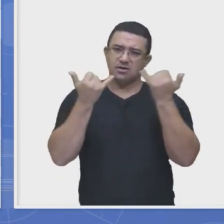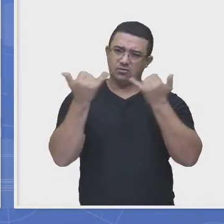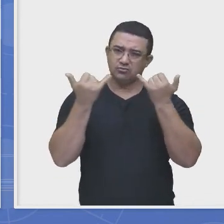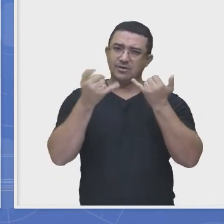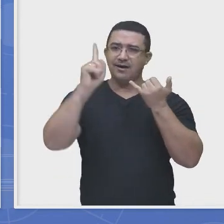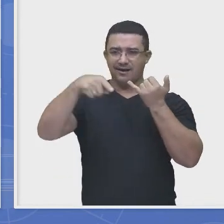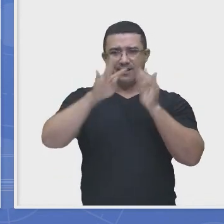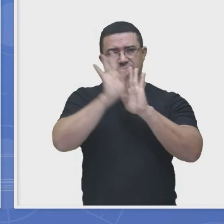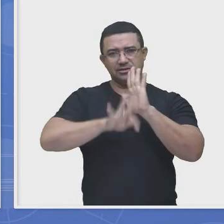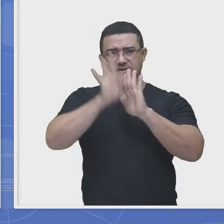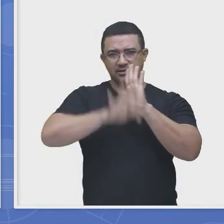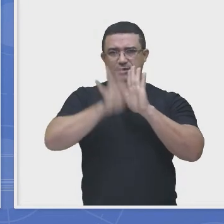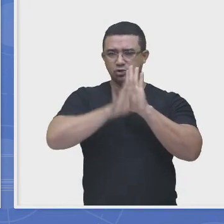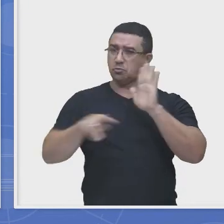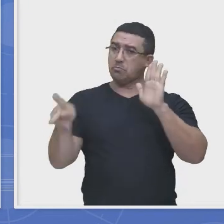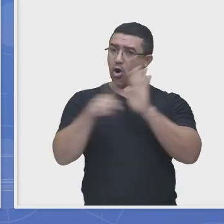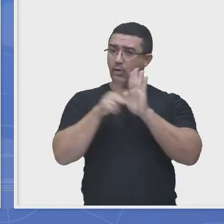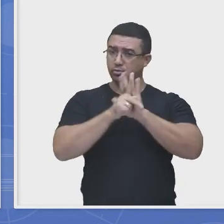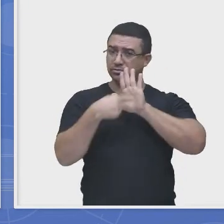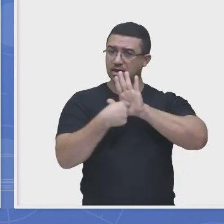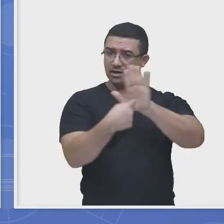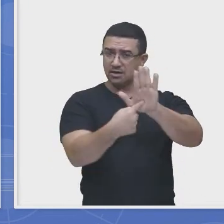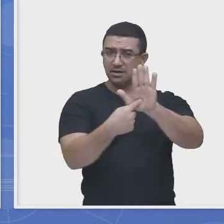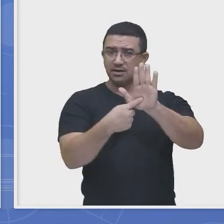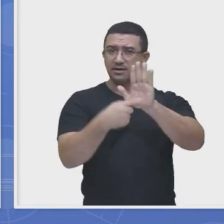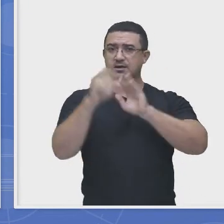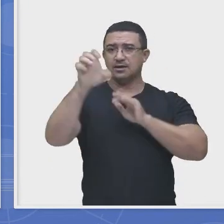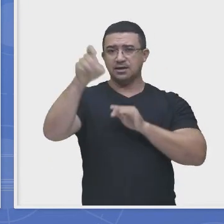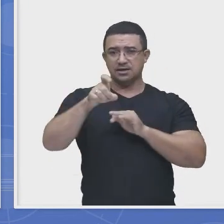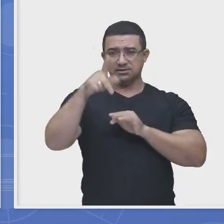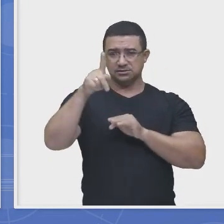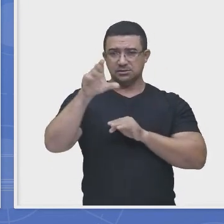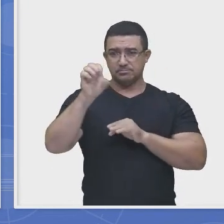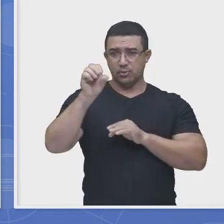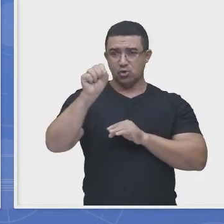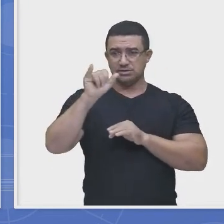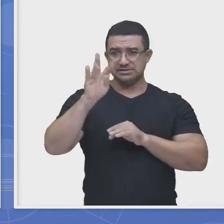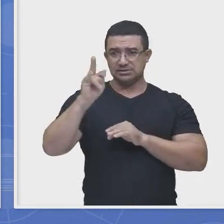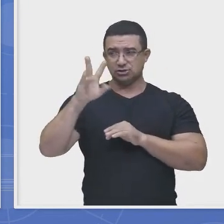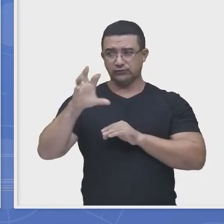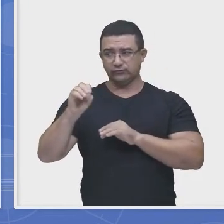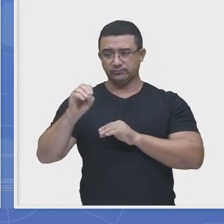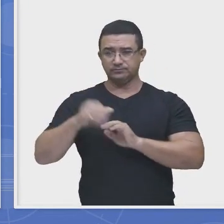texto expositivo. A resposta correta aqui é dissertativo